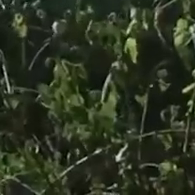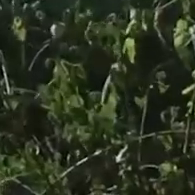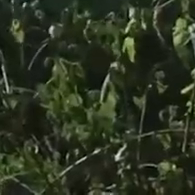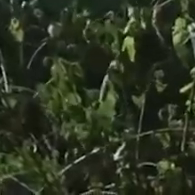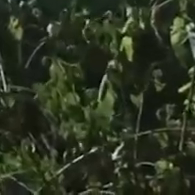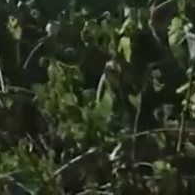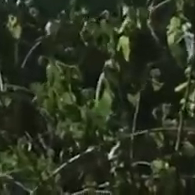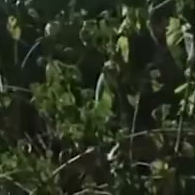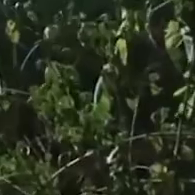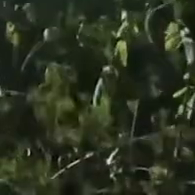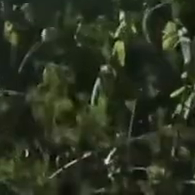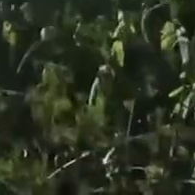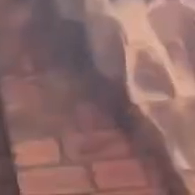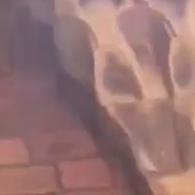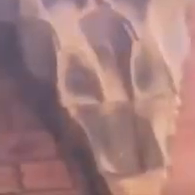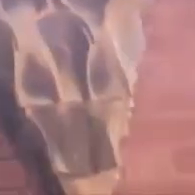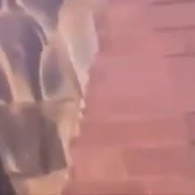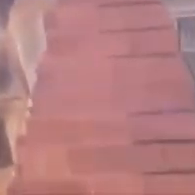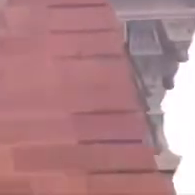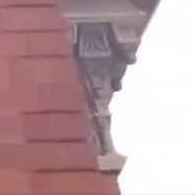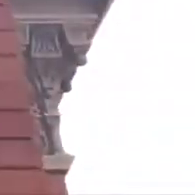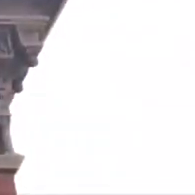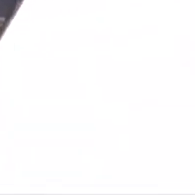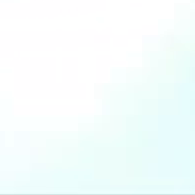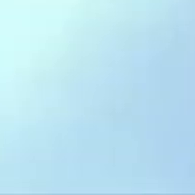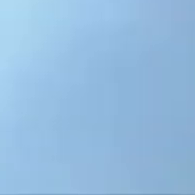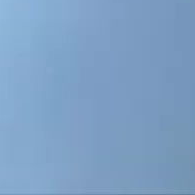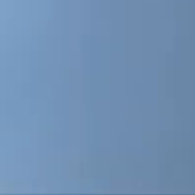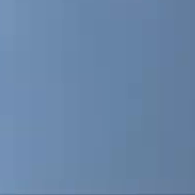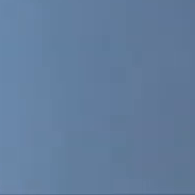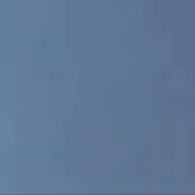Resiste ao vento, ao sol,